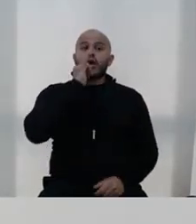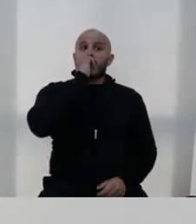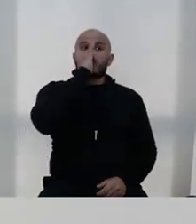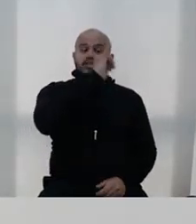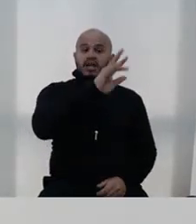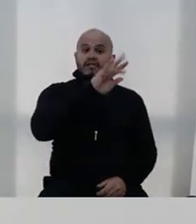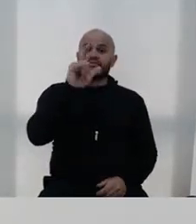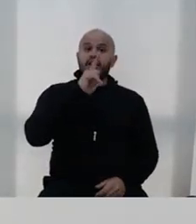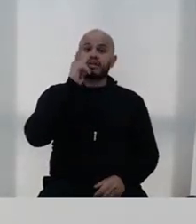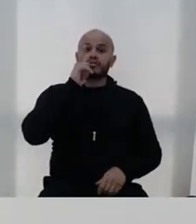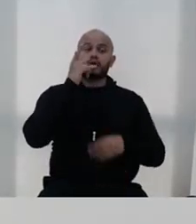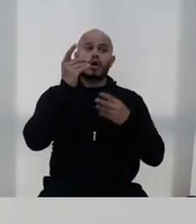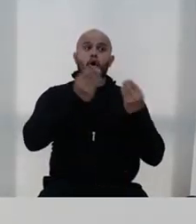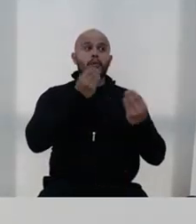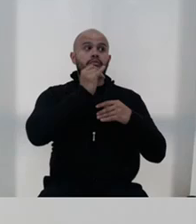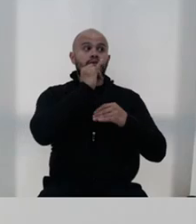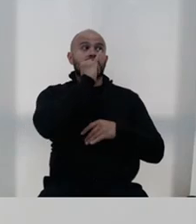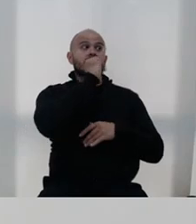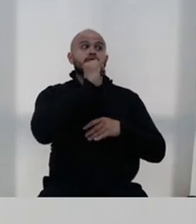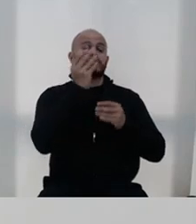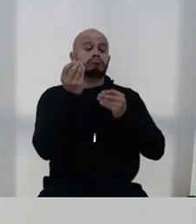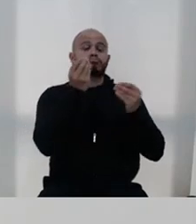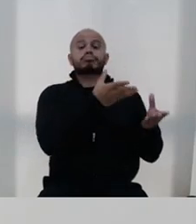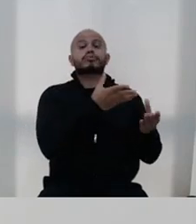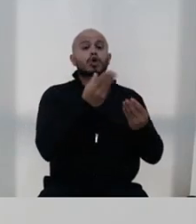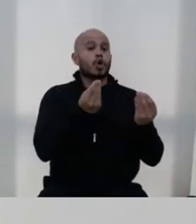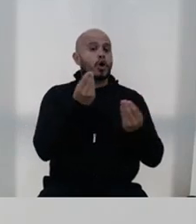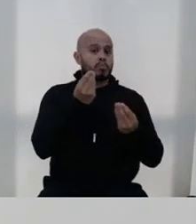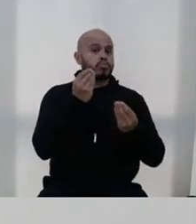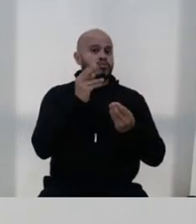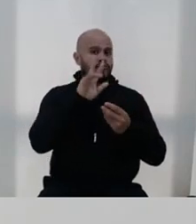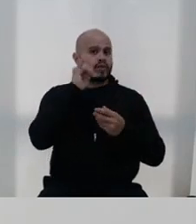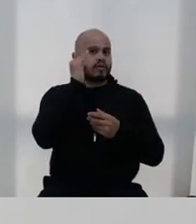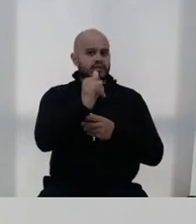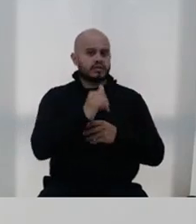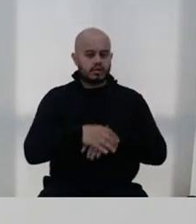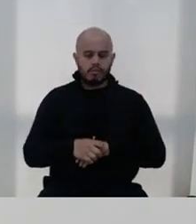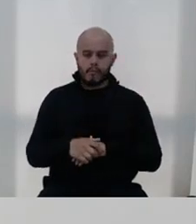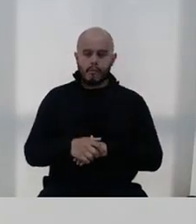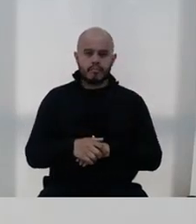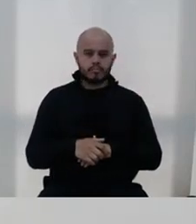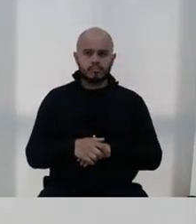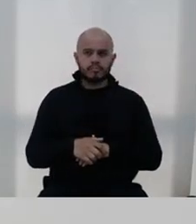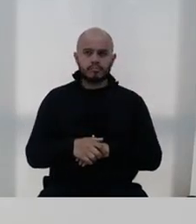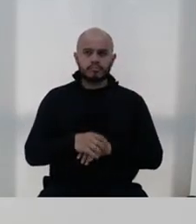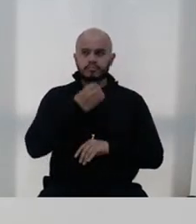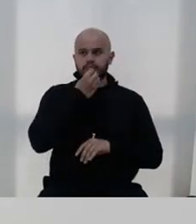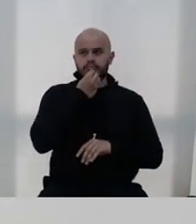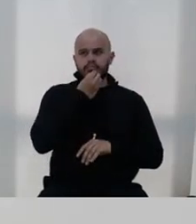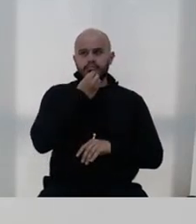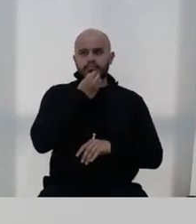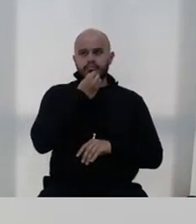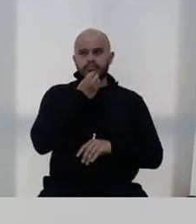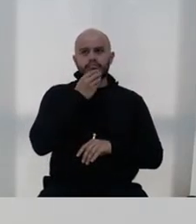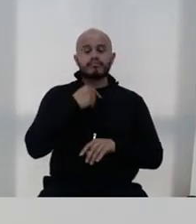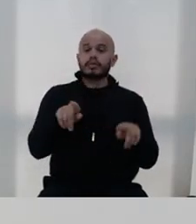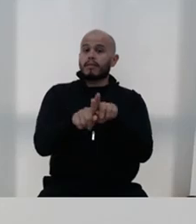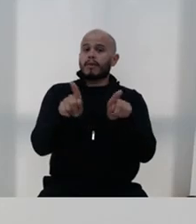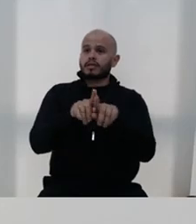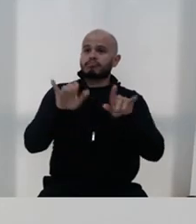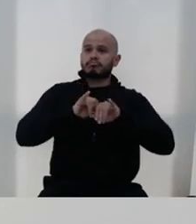para a realização dessas trocas. Nós também tivemos, ontem, dando notícia, certamente o diretor da Escola